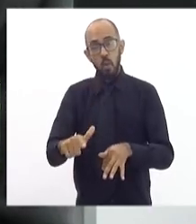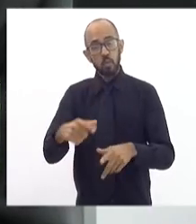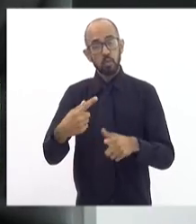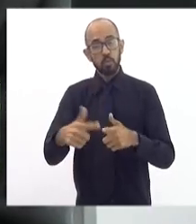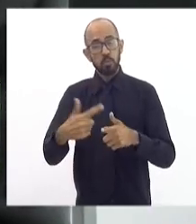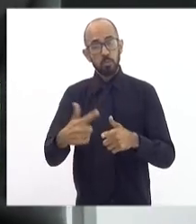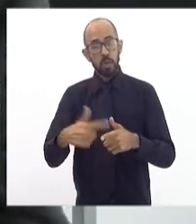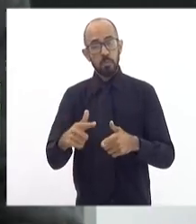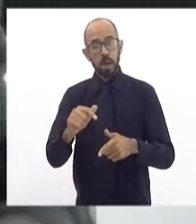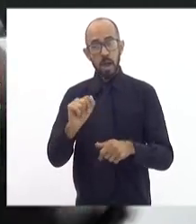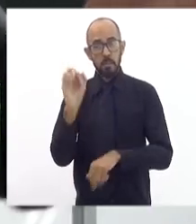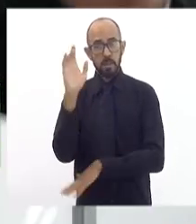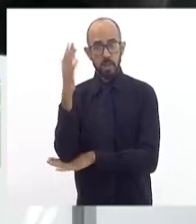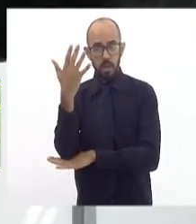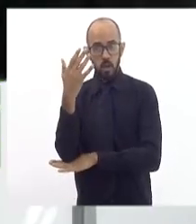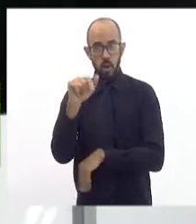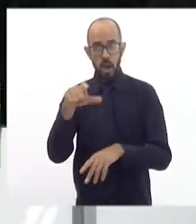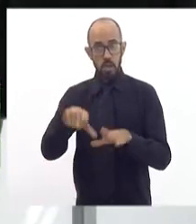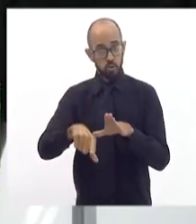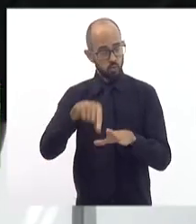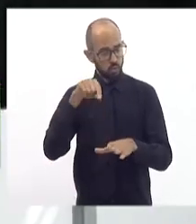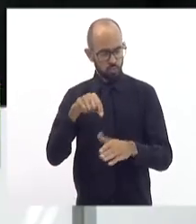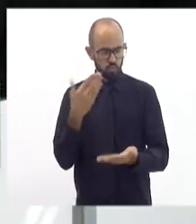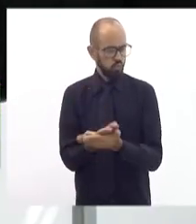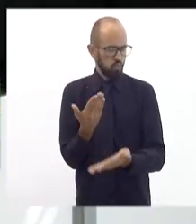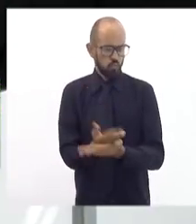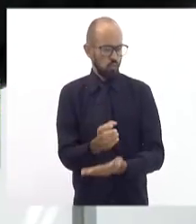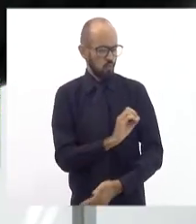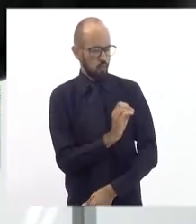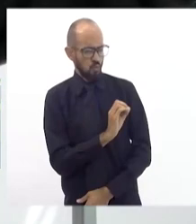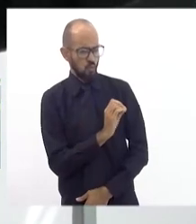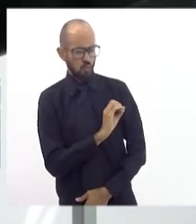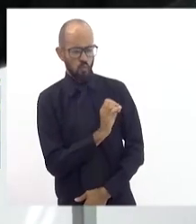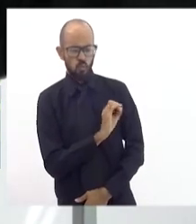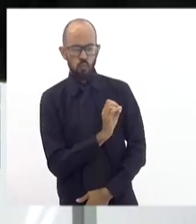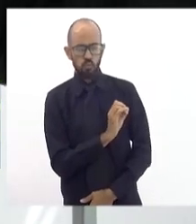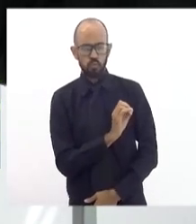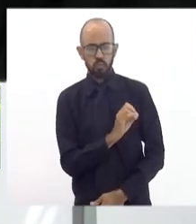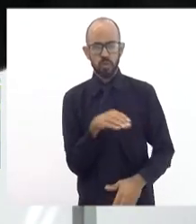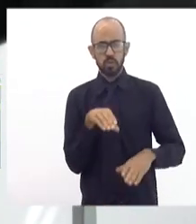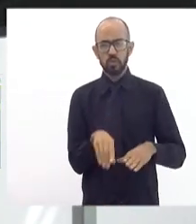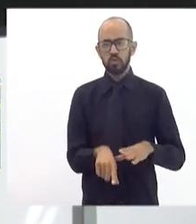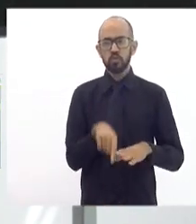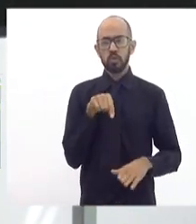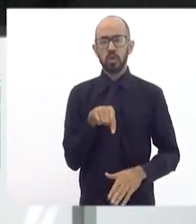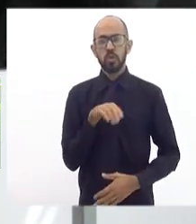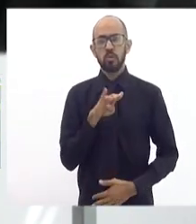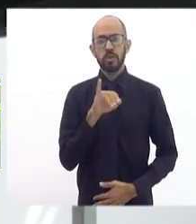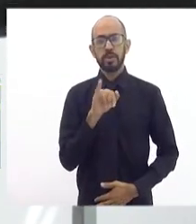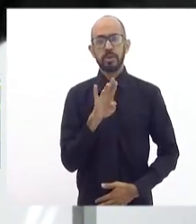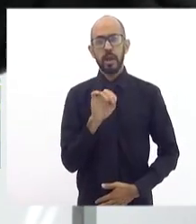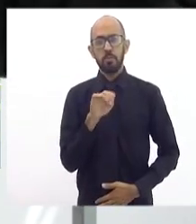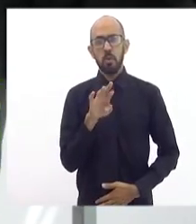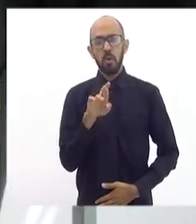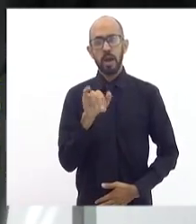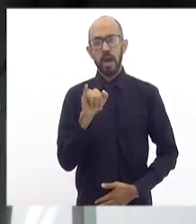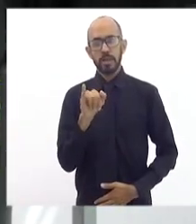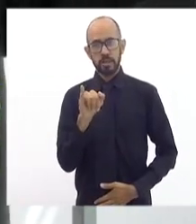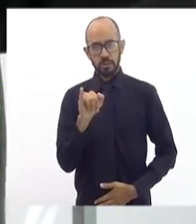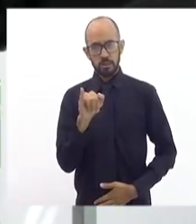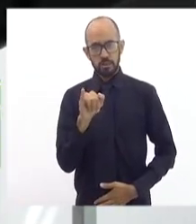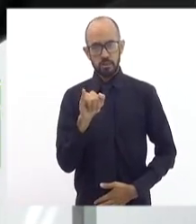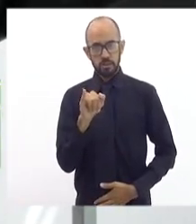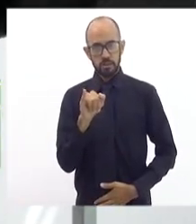impacto aí escolheram sem um estudo também e tambor aí e tá aí a desgraça geral foi